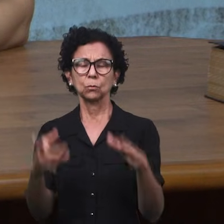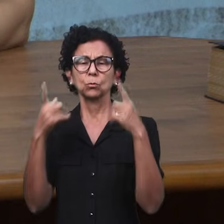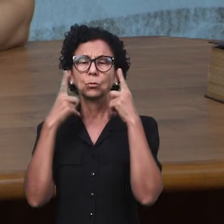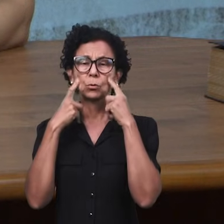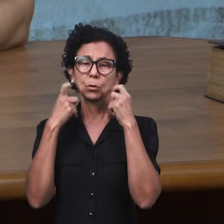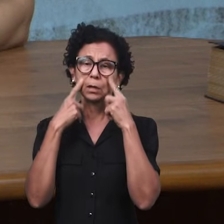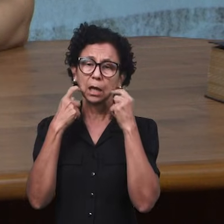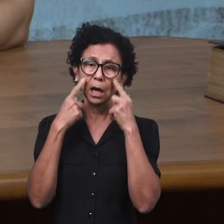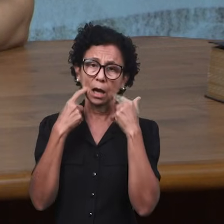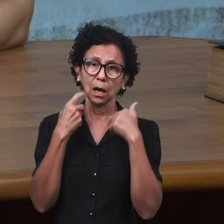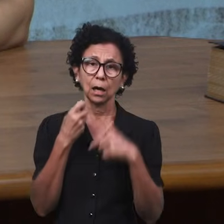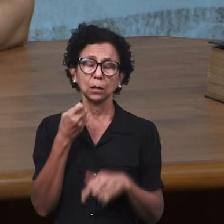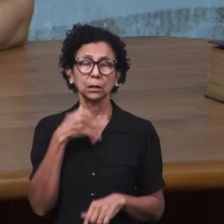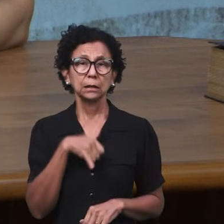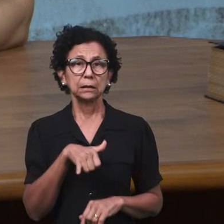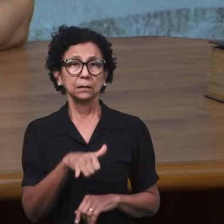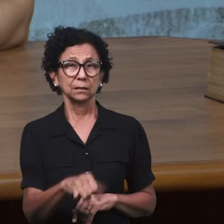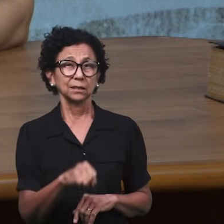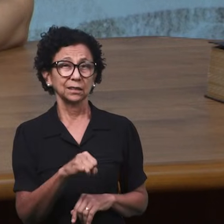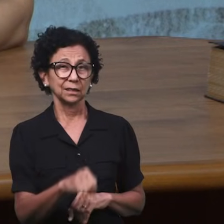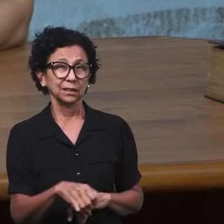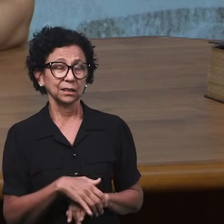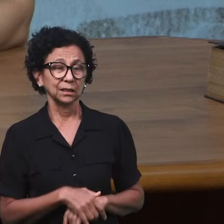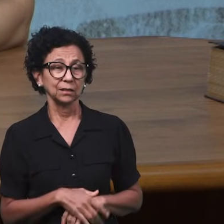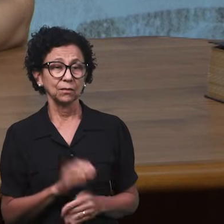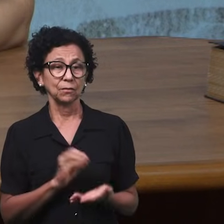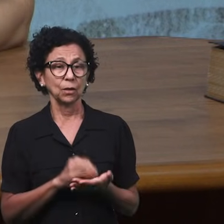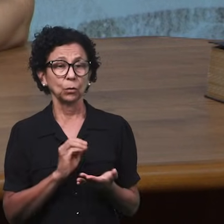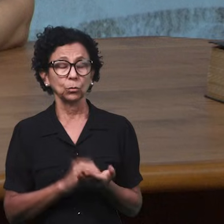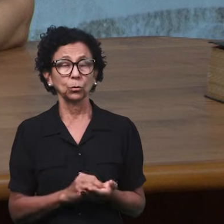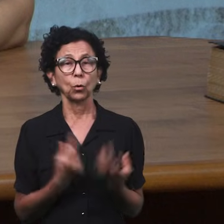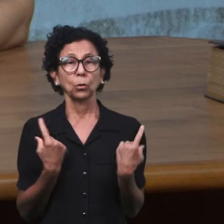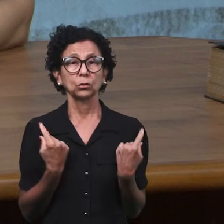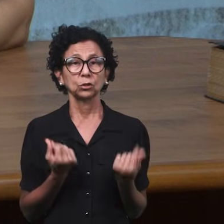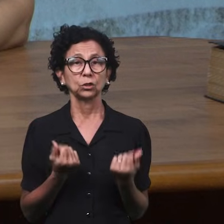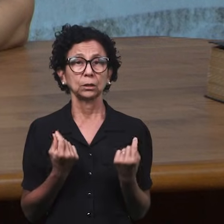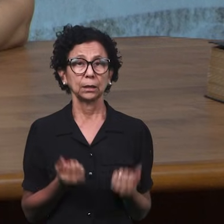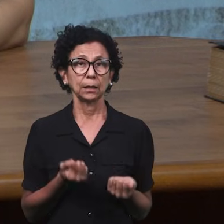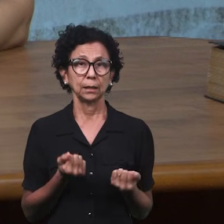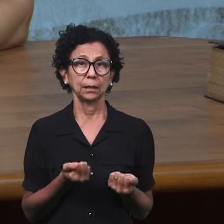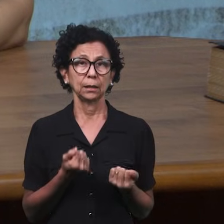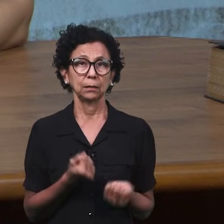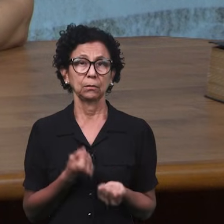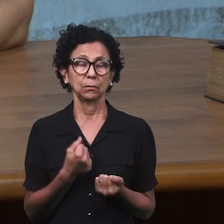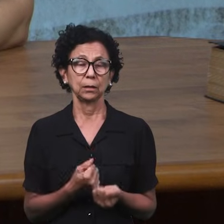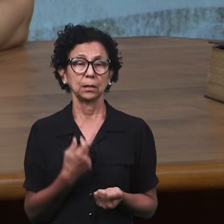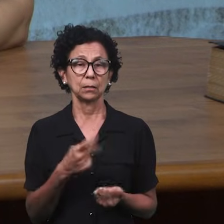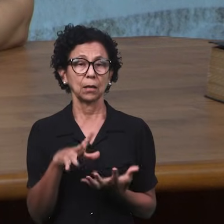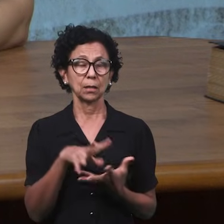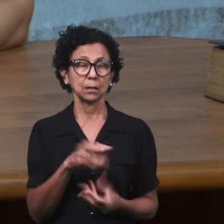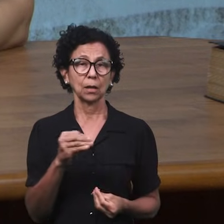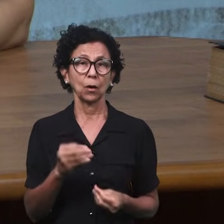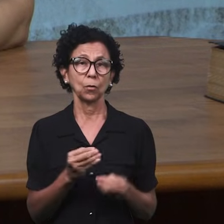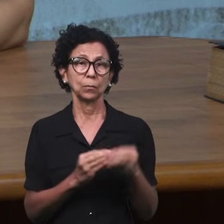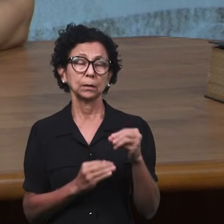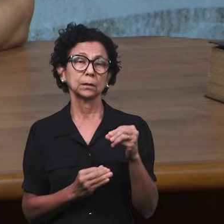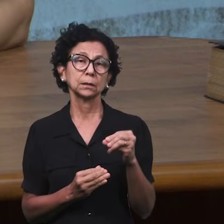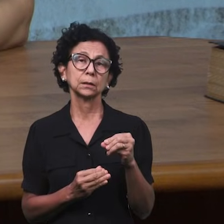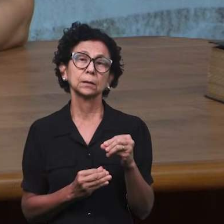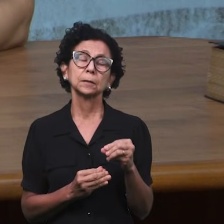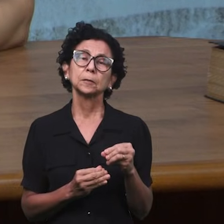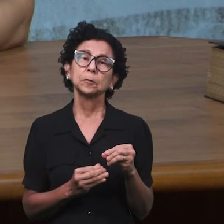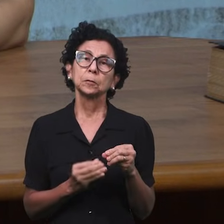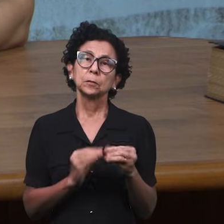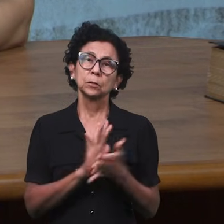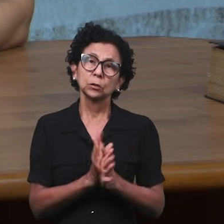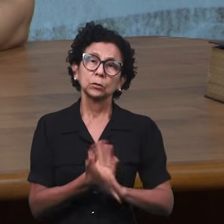se comi a sua novidade sem dinheiro e sufoquei a alma dos seus donos. Por